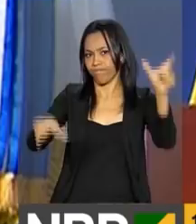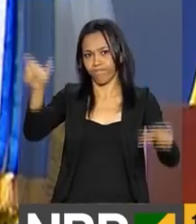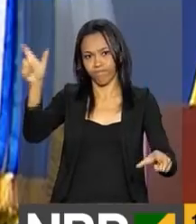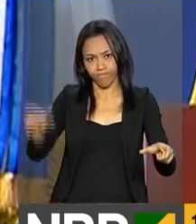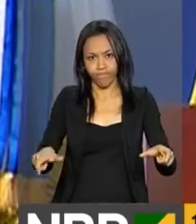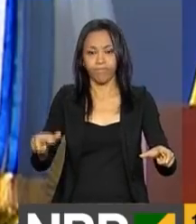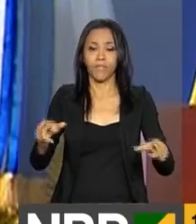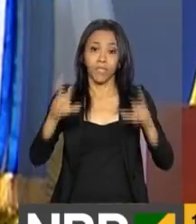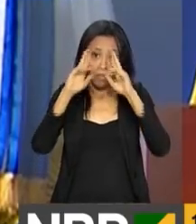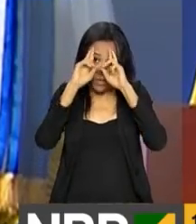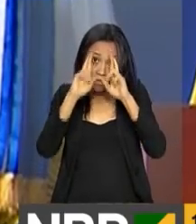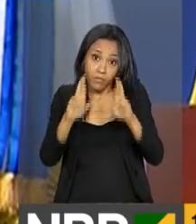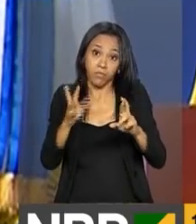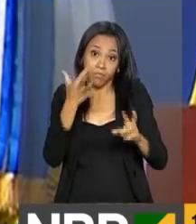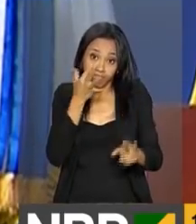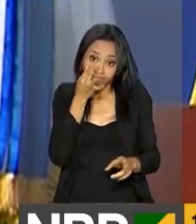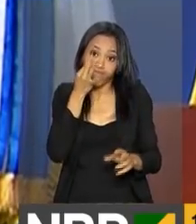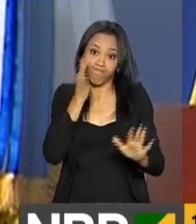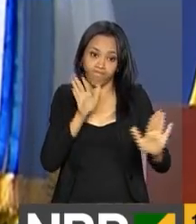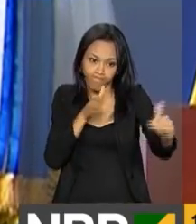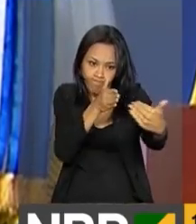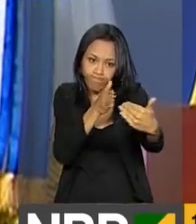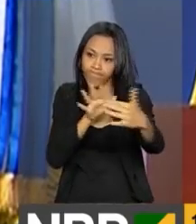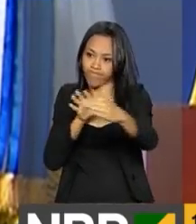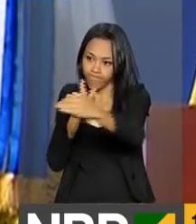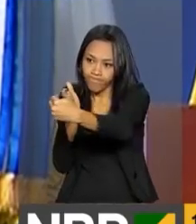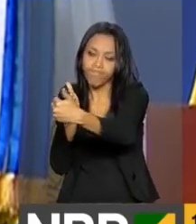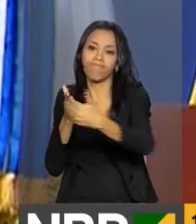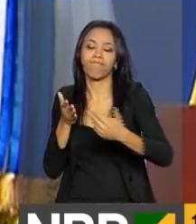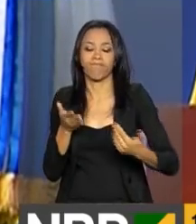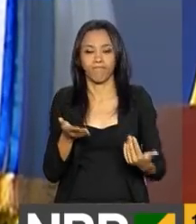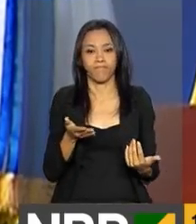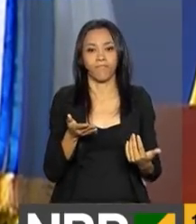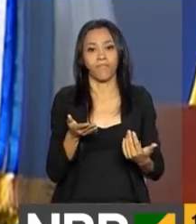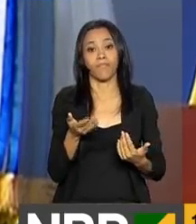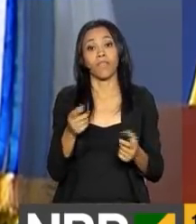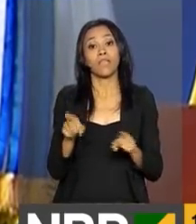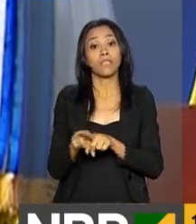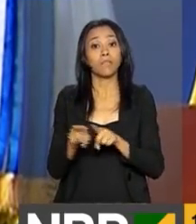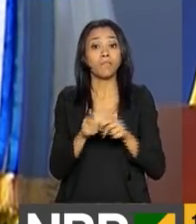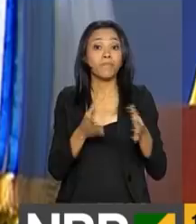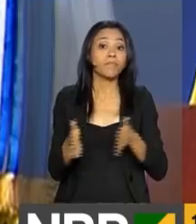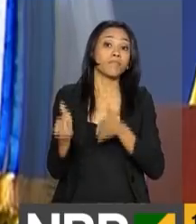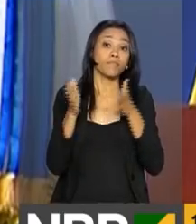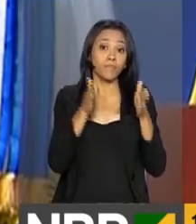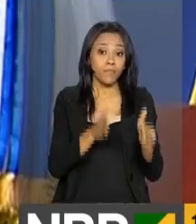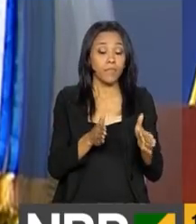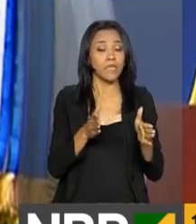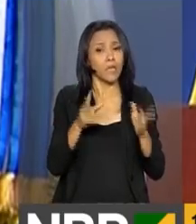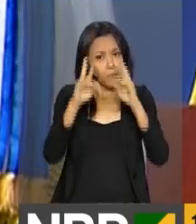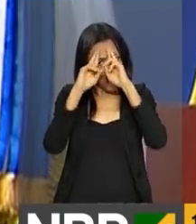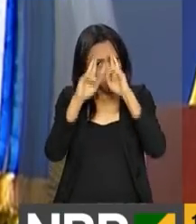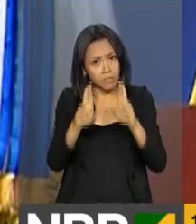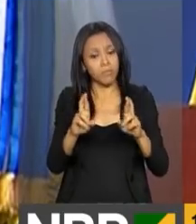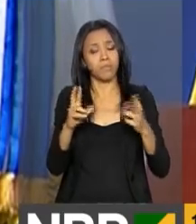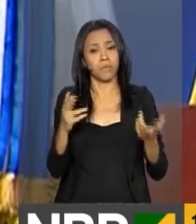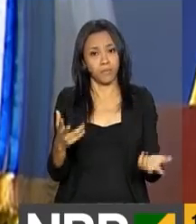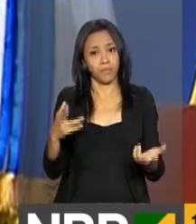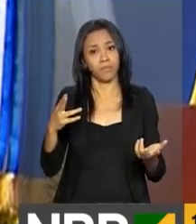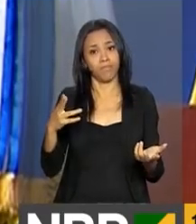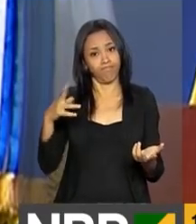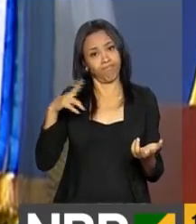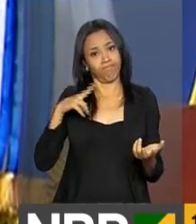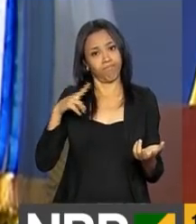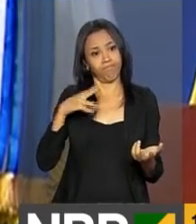Respeito presidencial, num particular, numa vertente. Noutra vertente, um respeito pessoal, que deriva